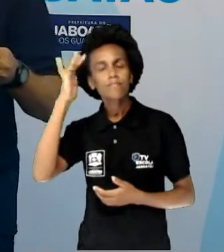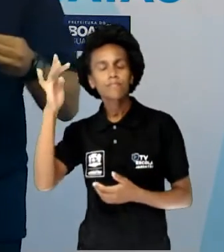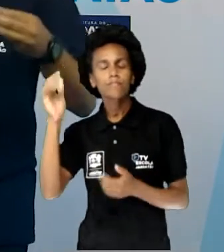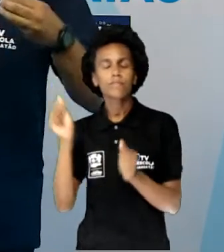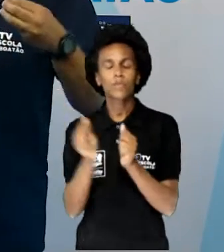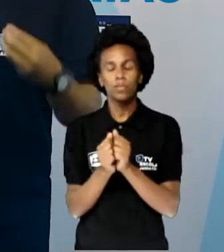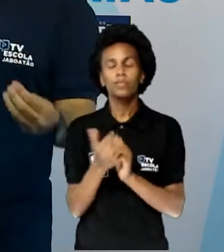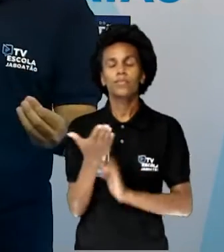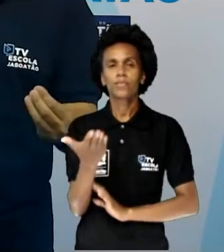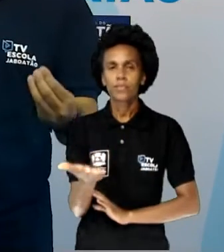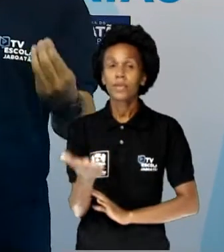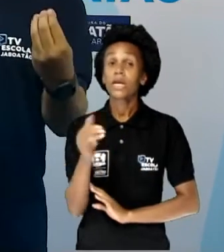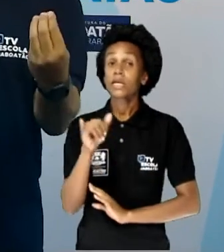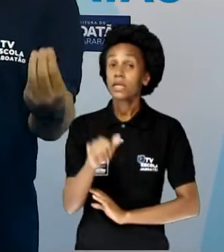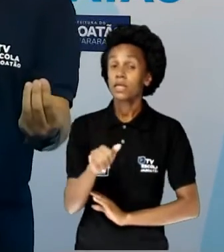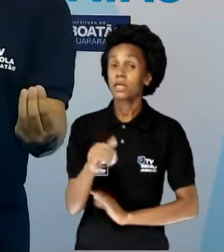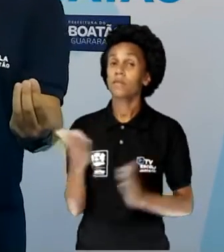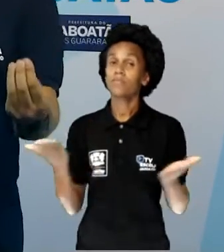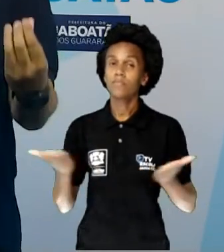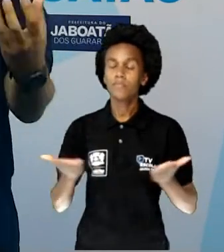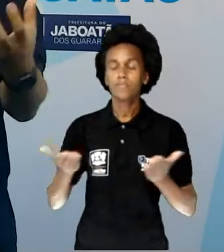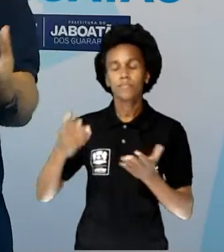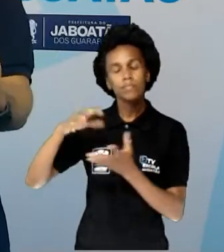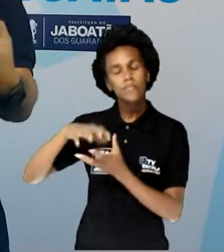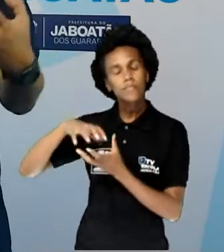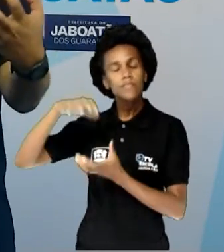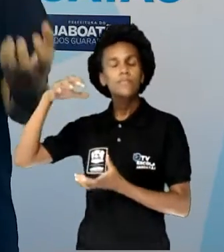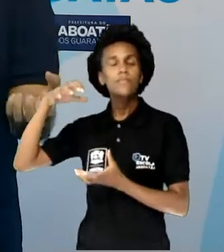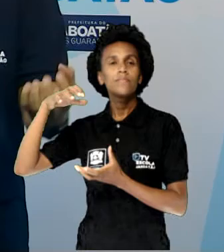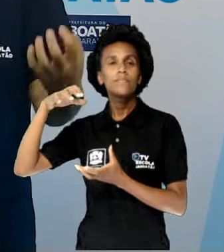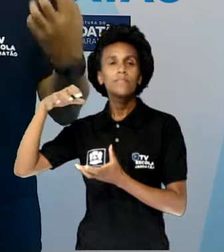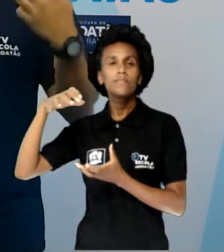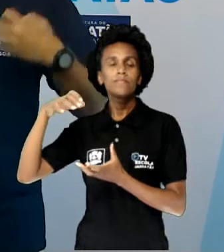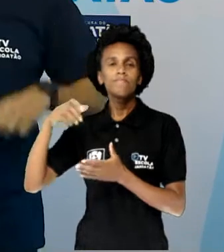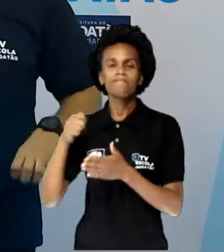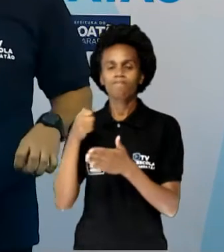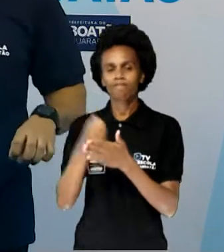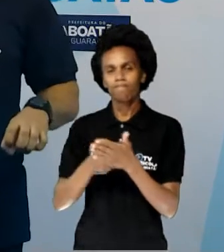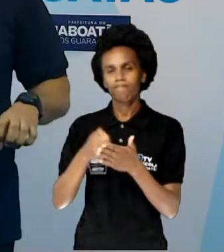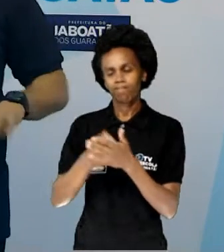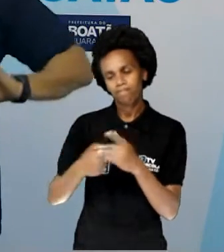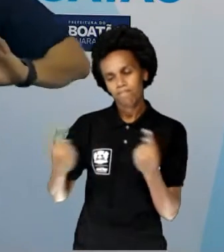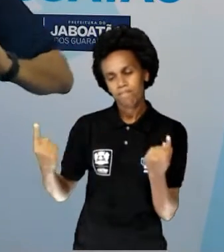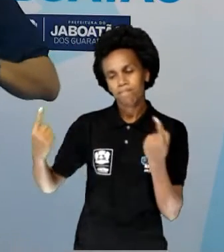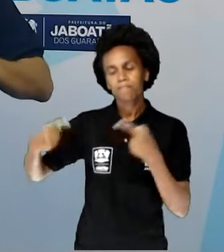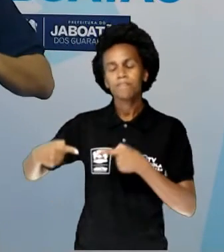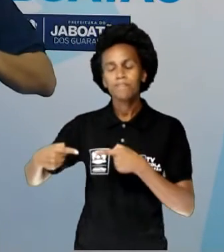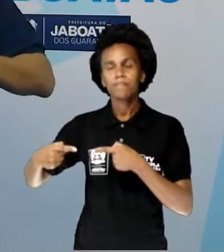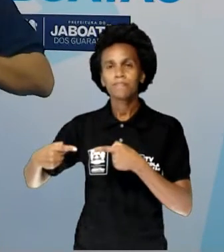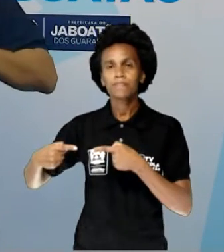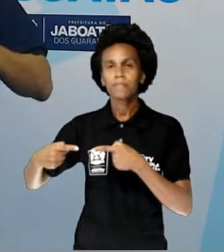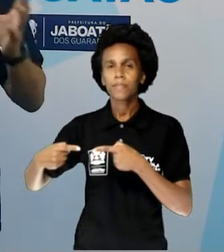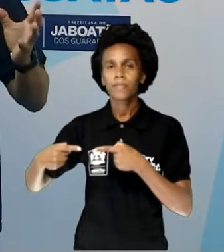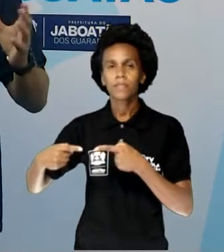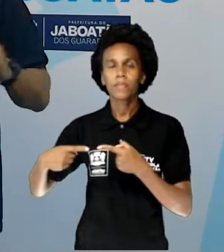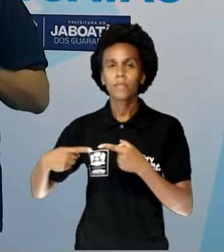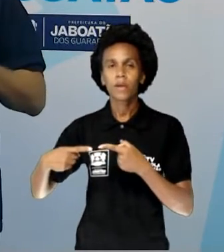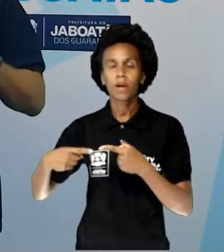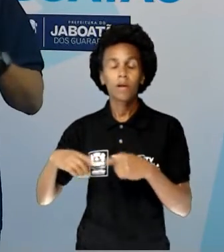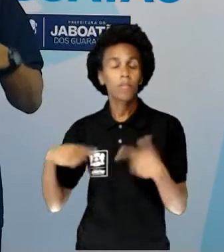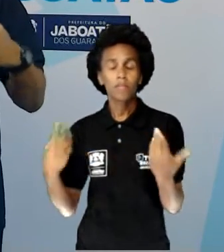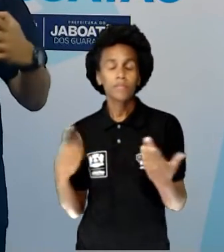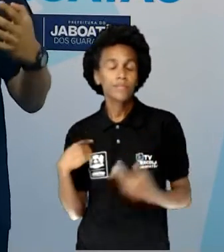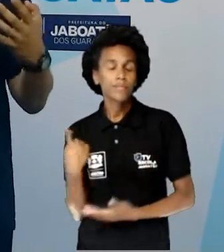comigo. Se hoje o nosso idoso, ele enfrenta desafios quando nós ainda não somos uma